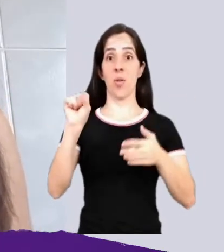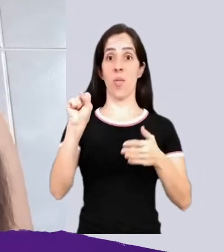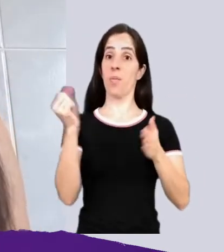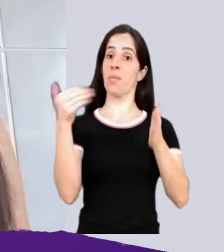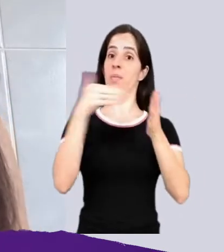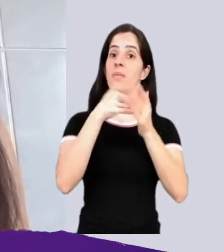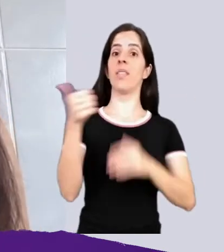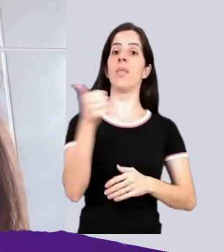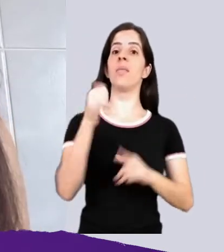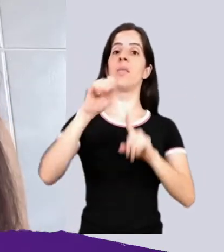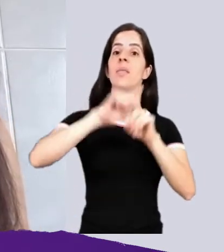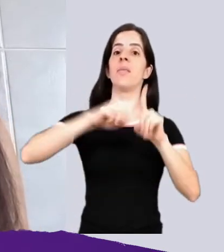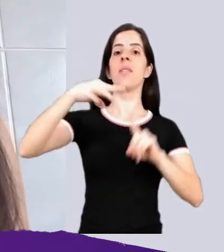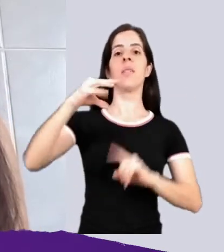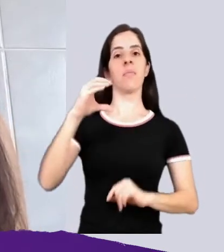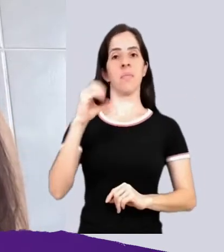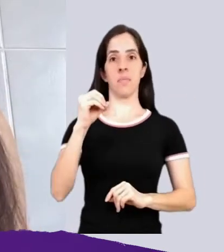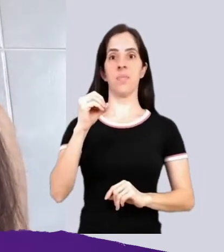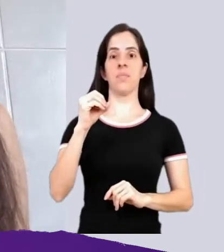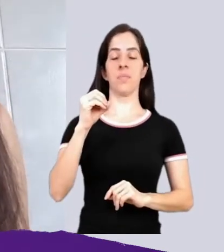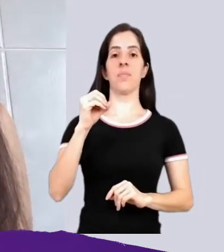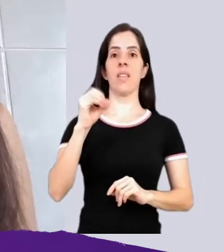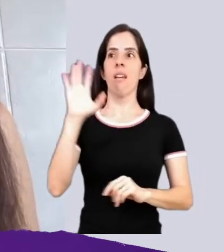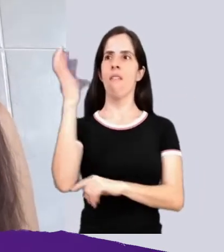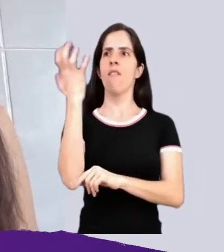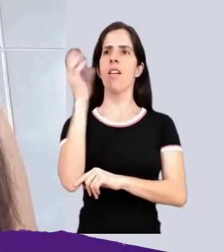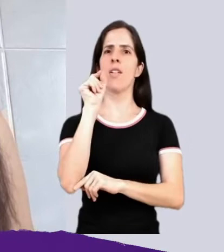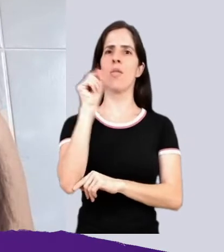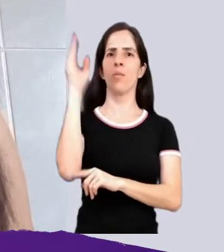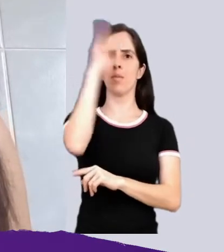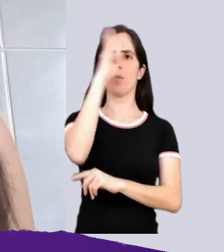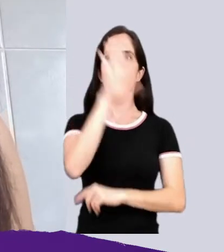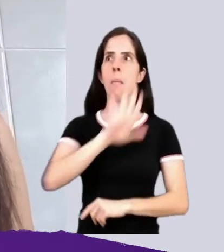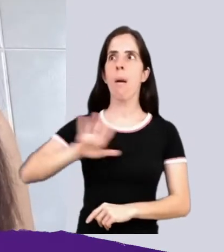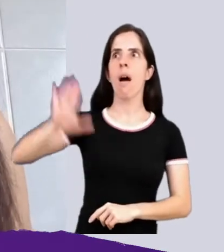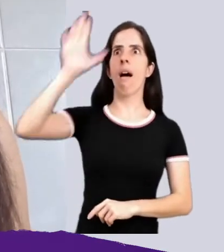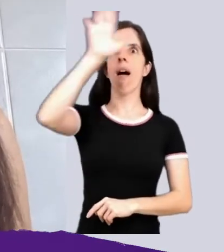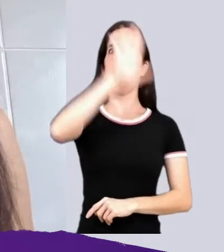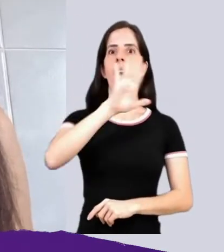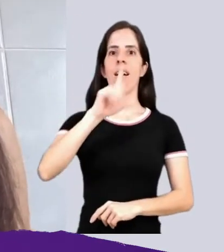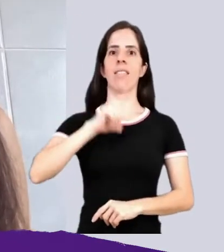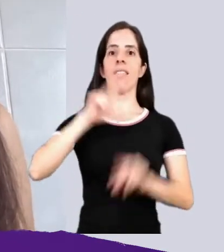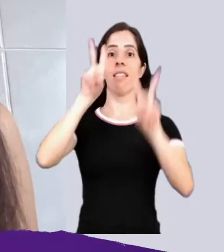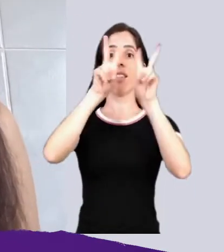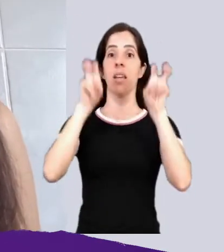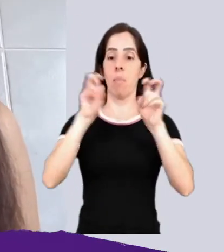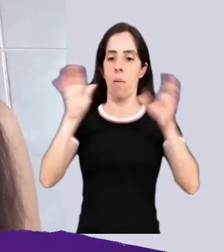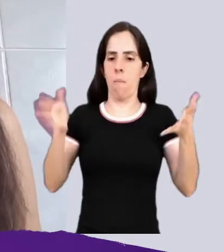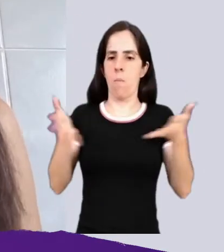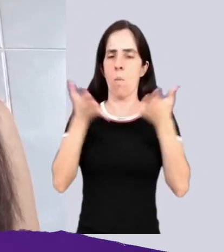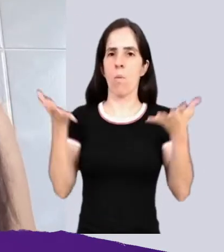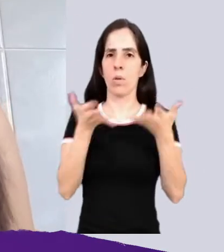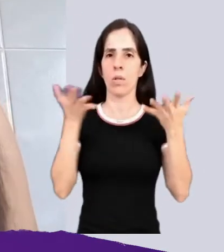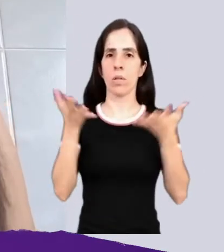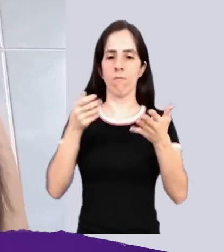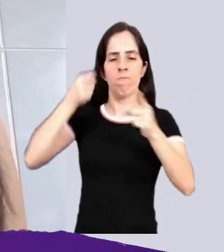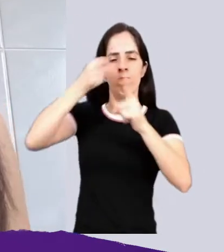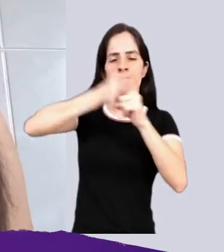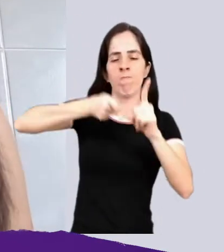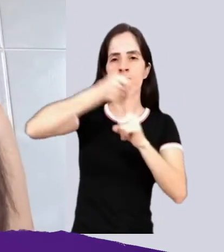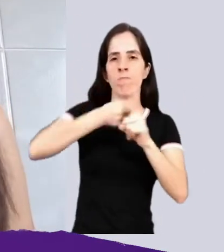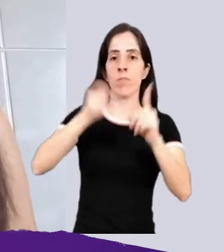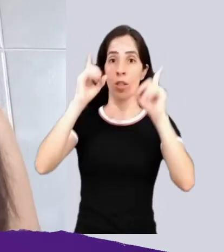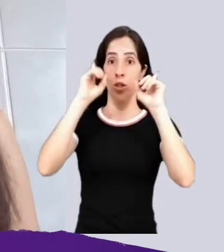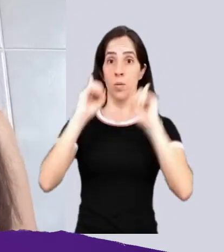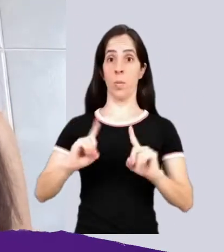a 11 de março de 2021. O CEBEU, ele é um evento nacional que esse ano está trazendo o tema Promoção e